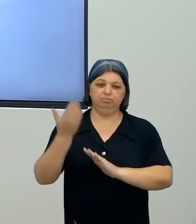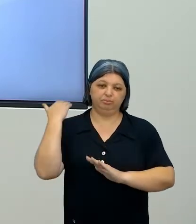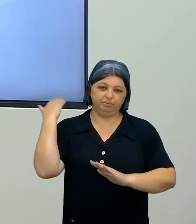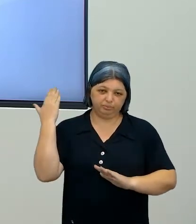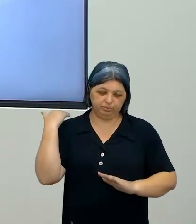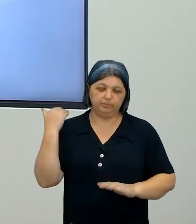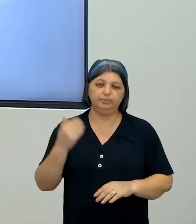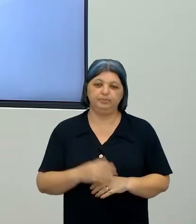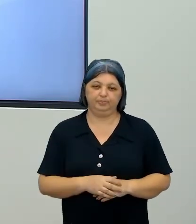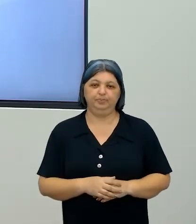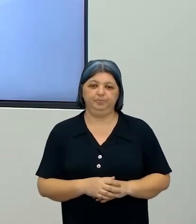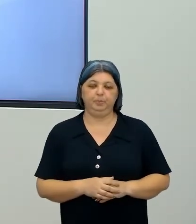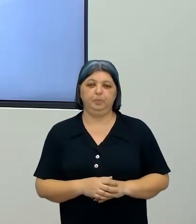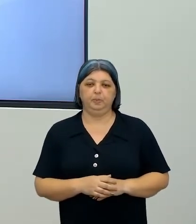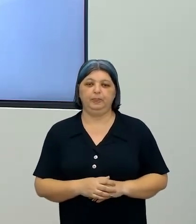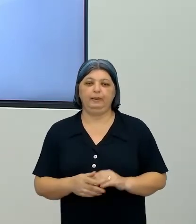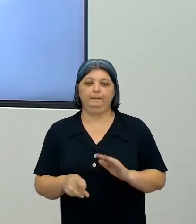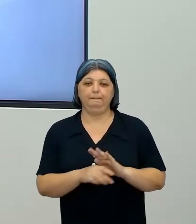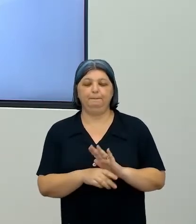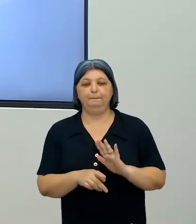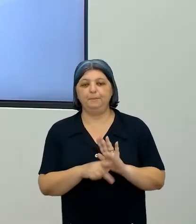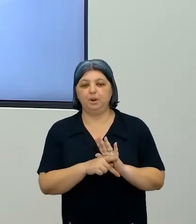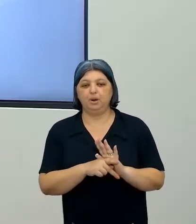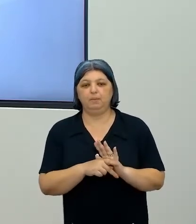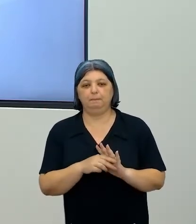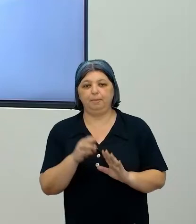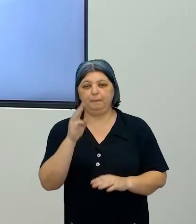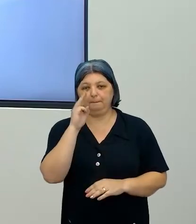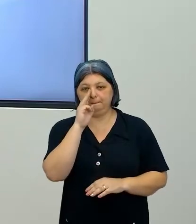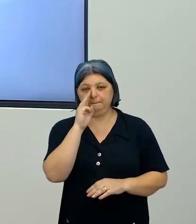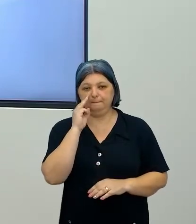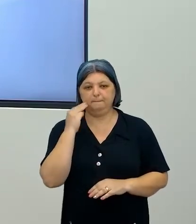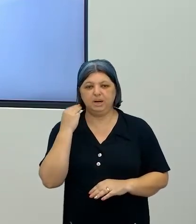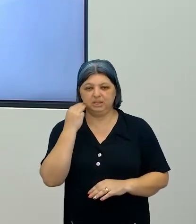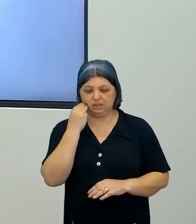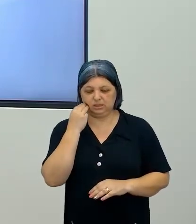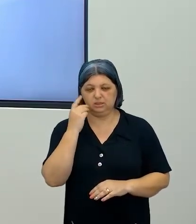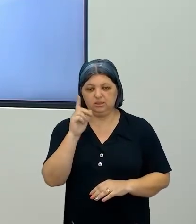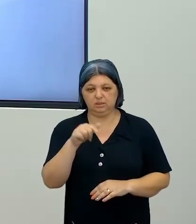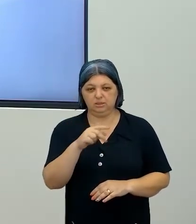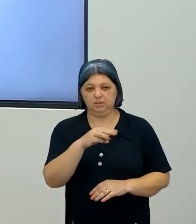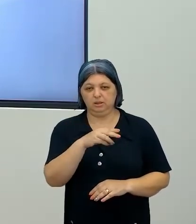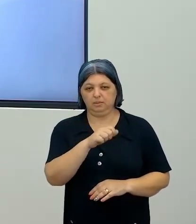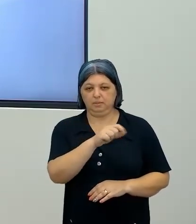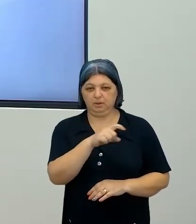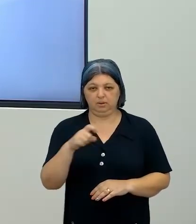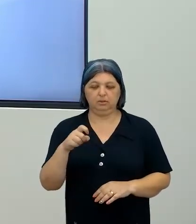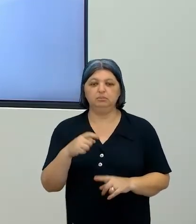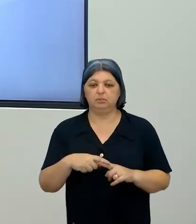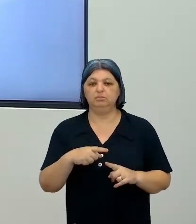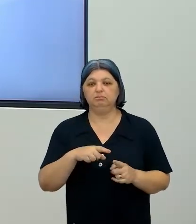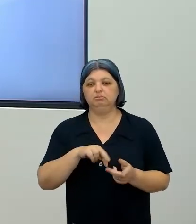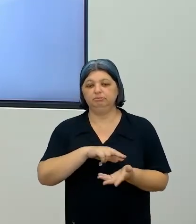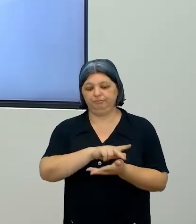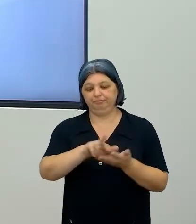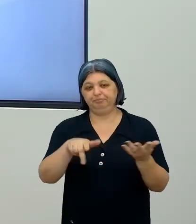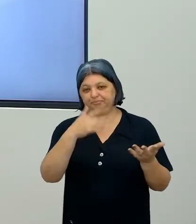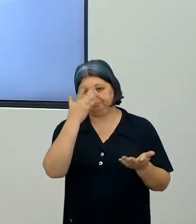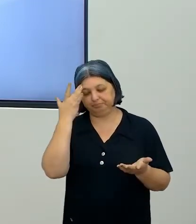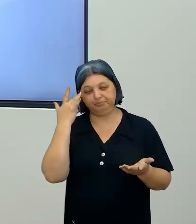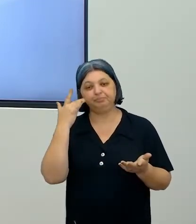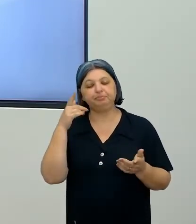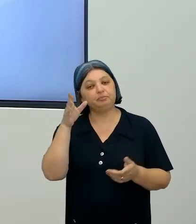mais de um século por Max Weber. Então, é apenas isso que eu estou fazendo e que serviu para muitas pessoas também analisarem esse